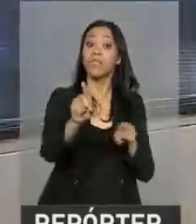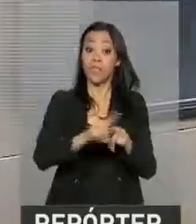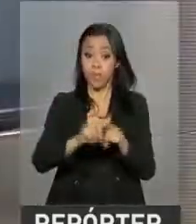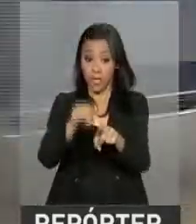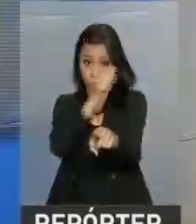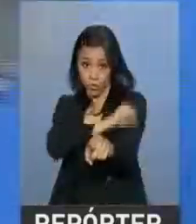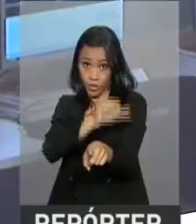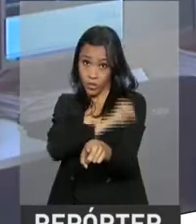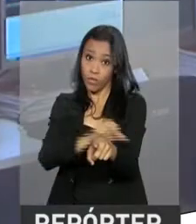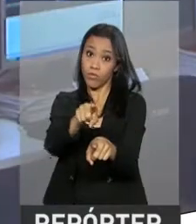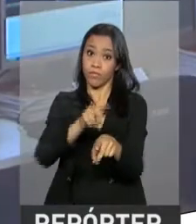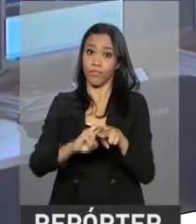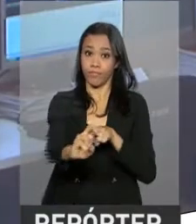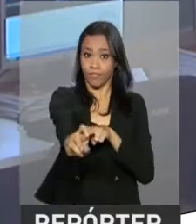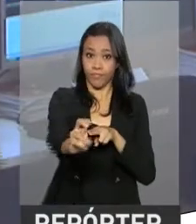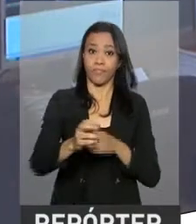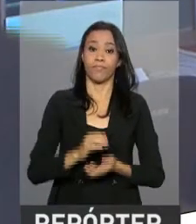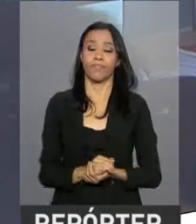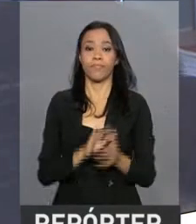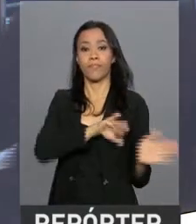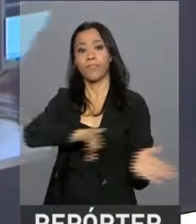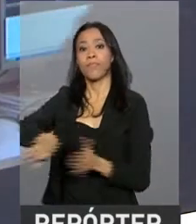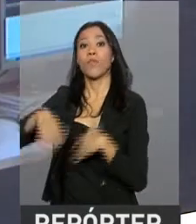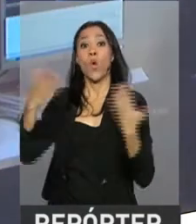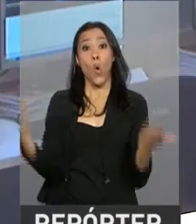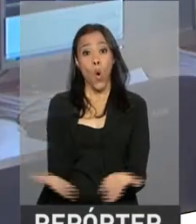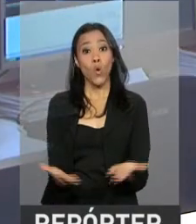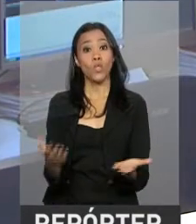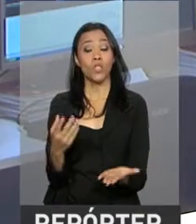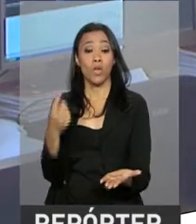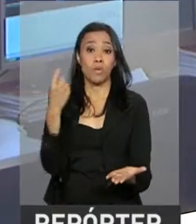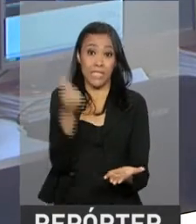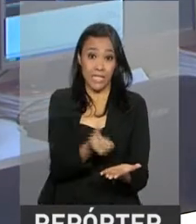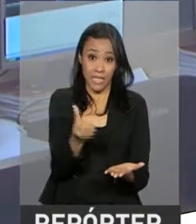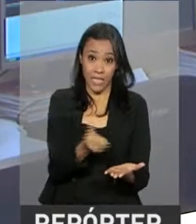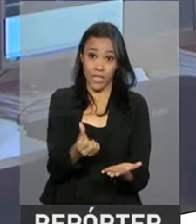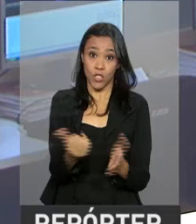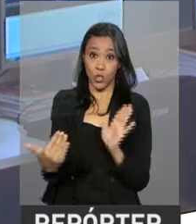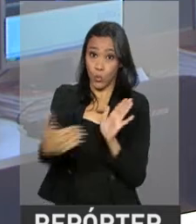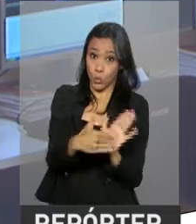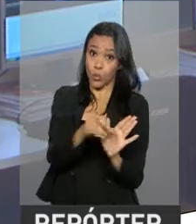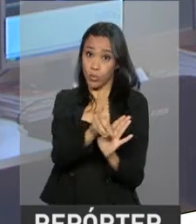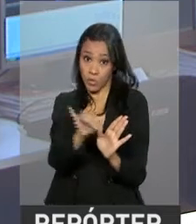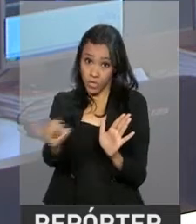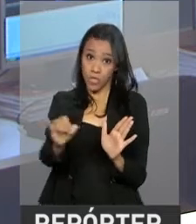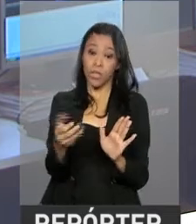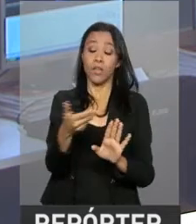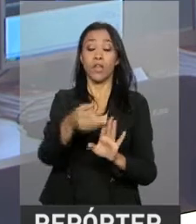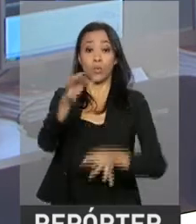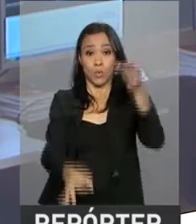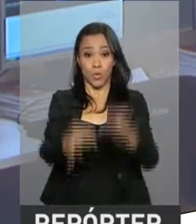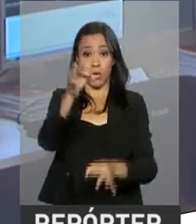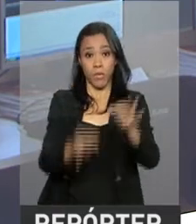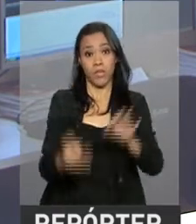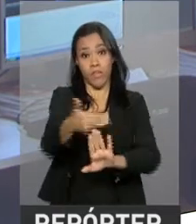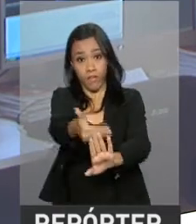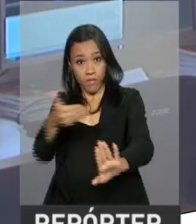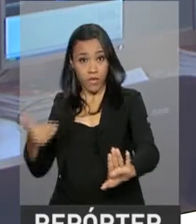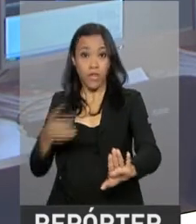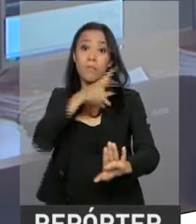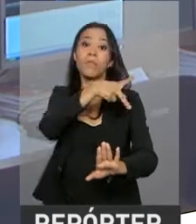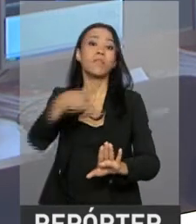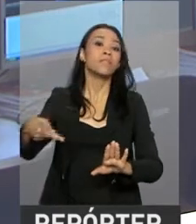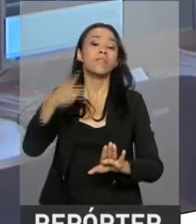no Rio de Janeiro Oi hoje é o sexto e último dia de julgamento da presidente afastado é Dilma Rousseff no